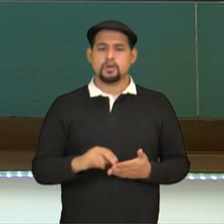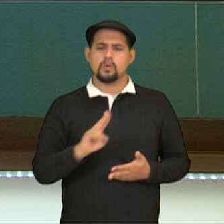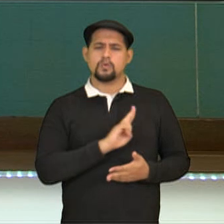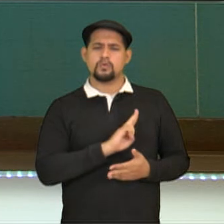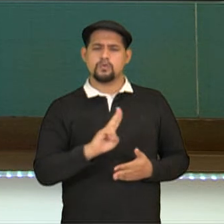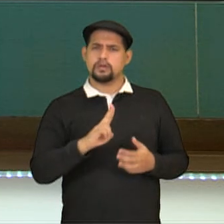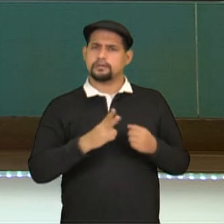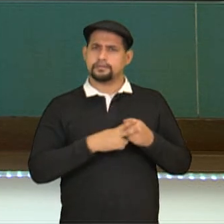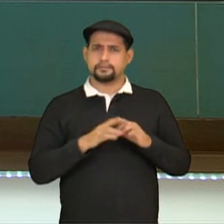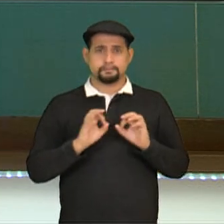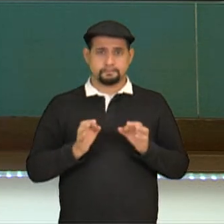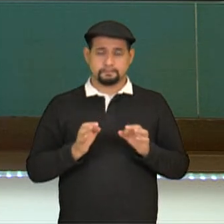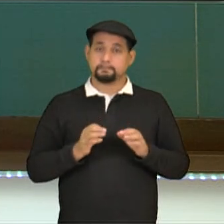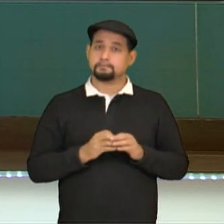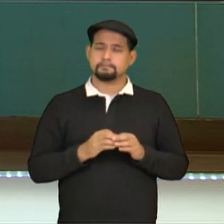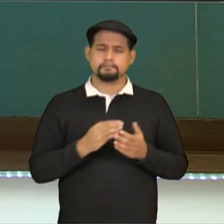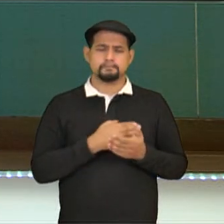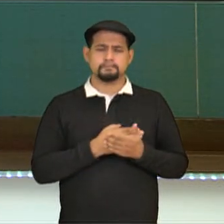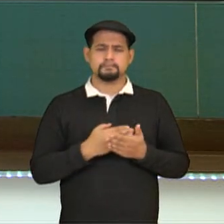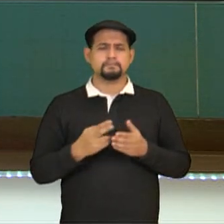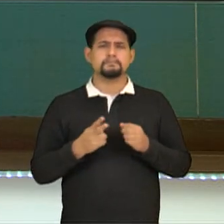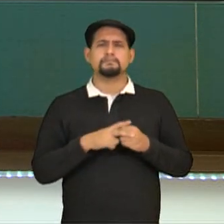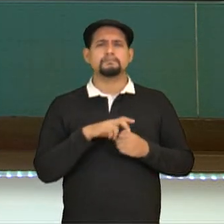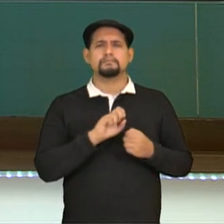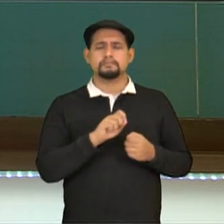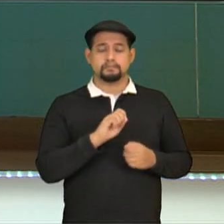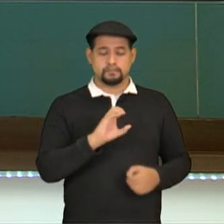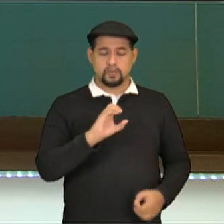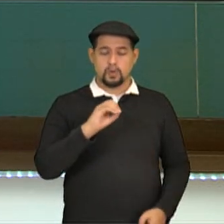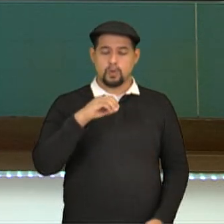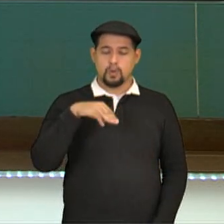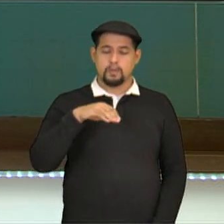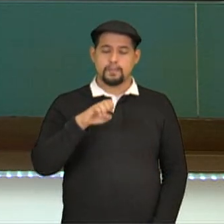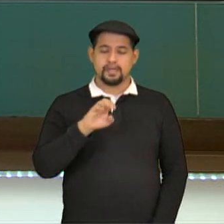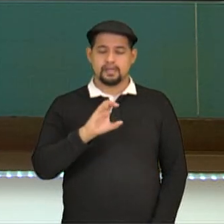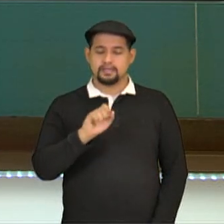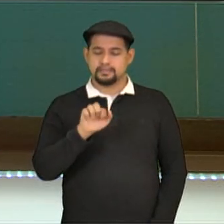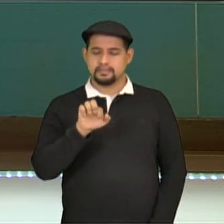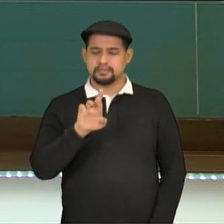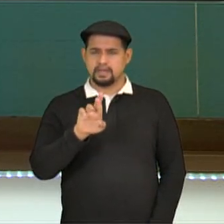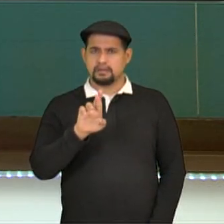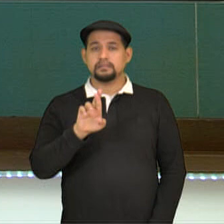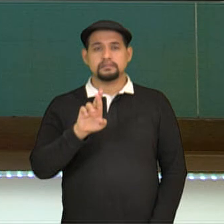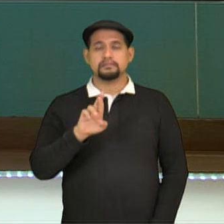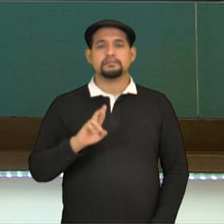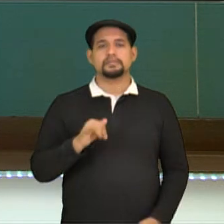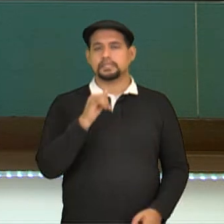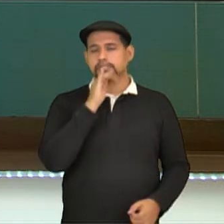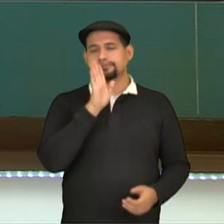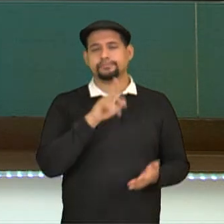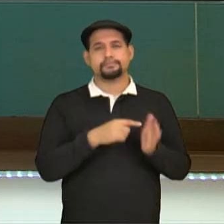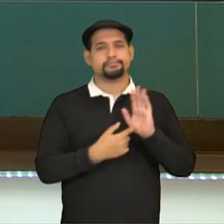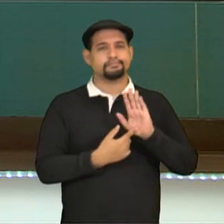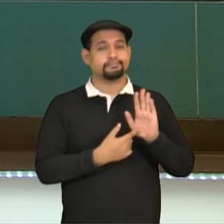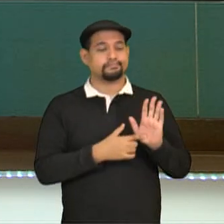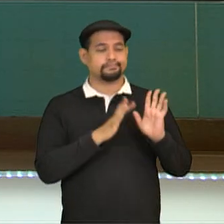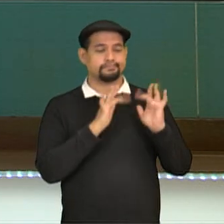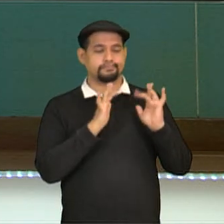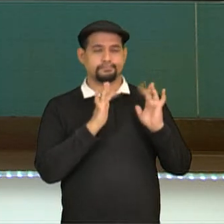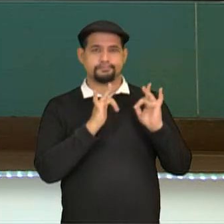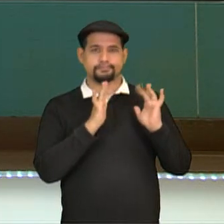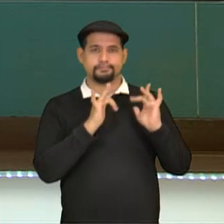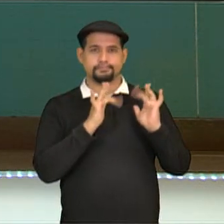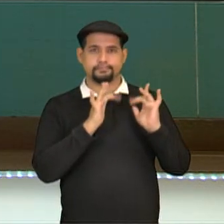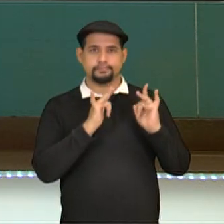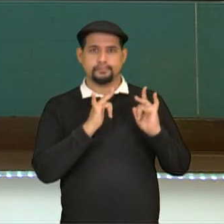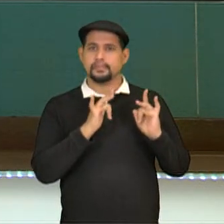do verbo, né? Então, começaram é que verbo? Verbo começar. Começar é a forma do infinitivo, como aparece aqui namorar, né? Ele